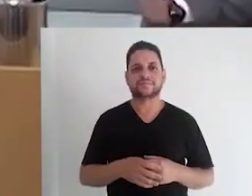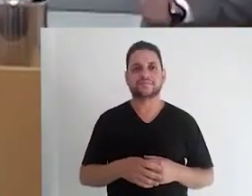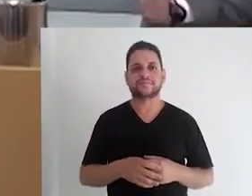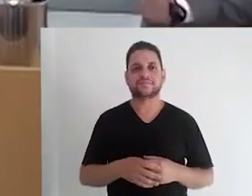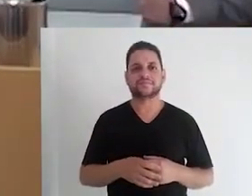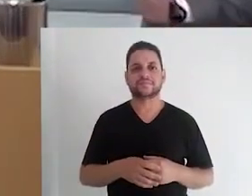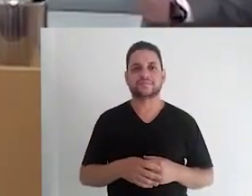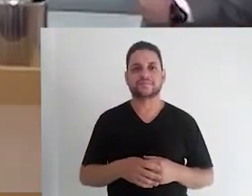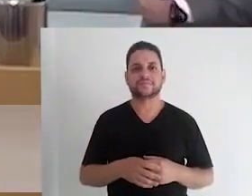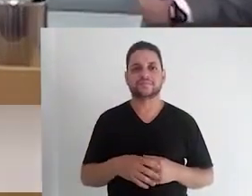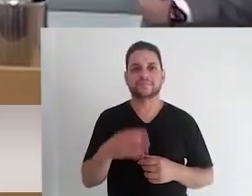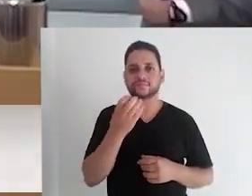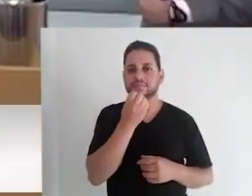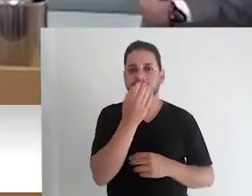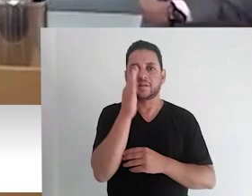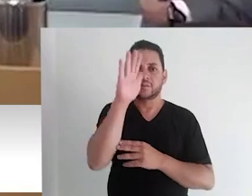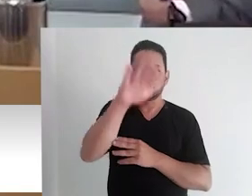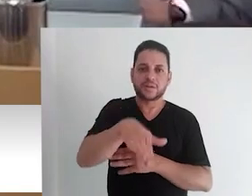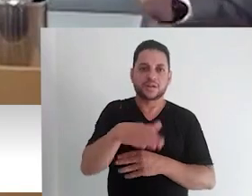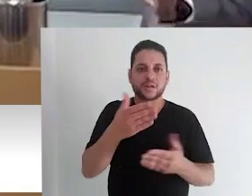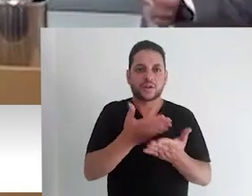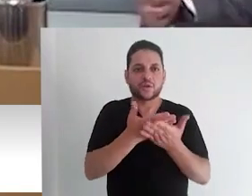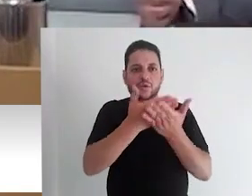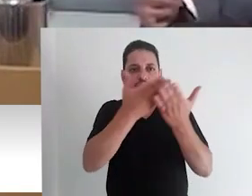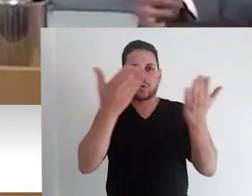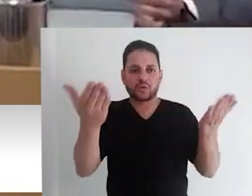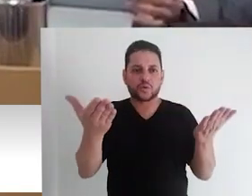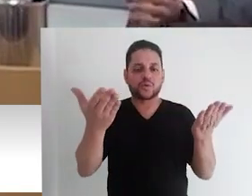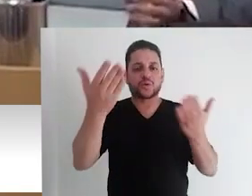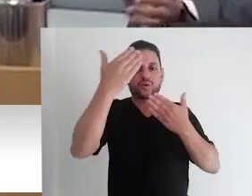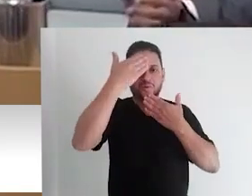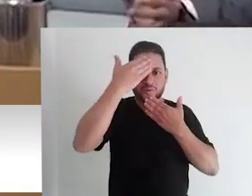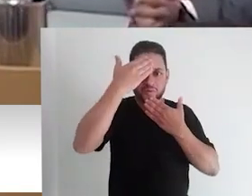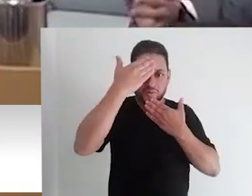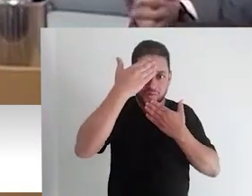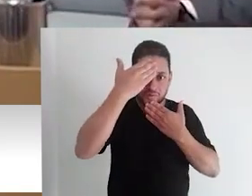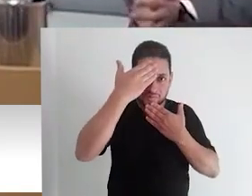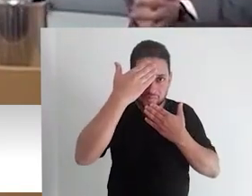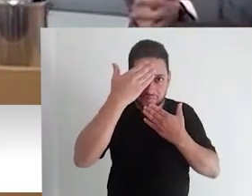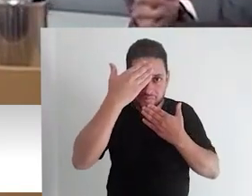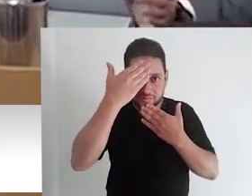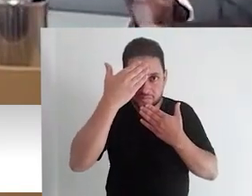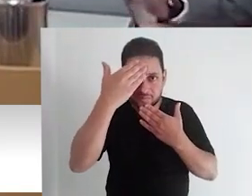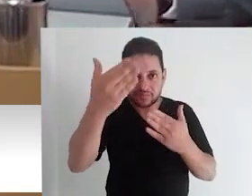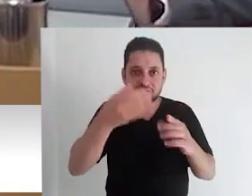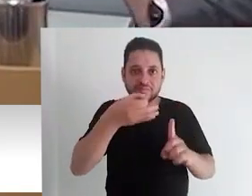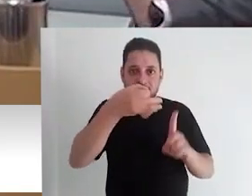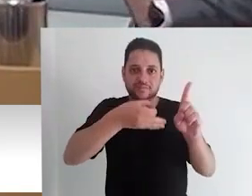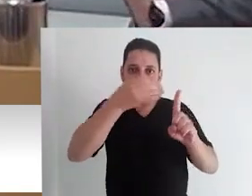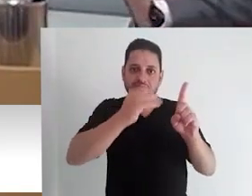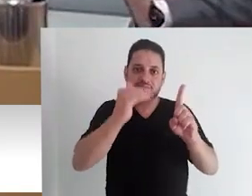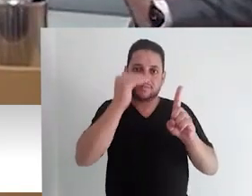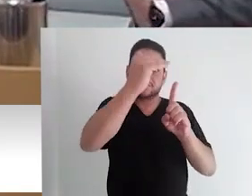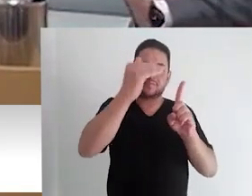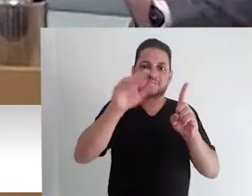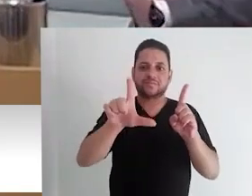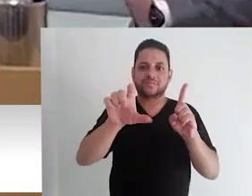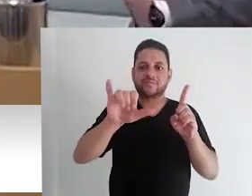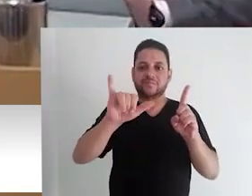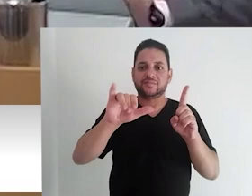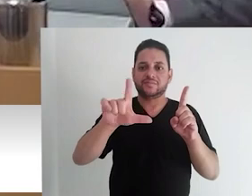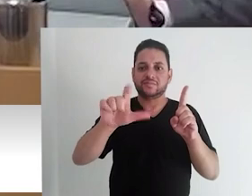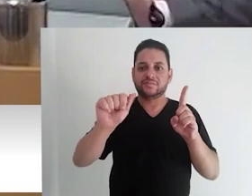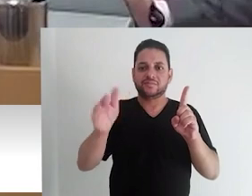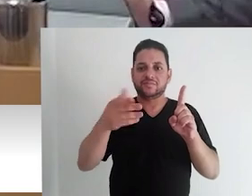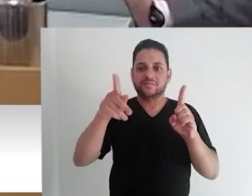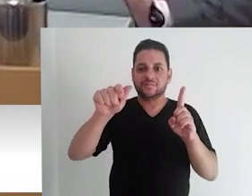Bom, boa tarde a todas e todos. Gostaria de agradecer à desembargadora federal Leila Paiva, a coordenadoria dos